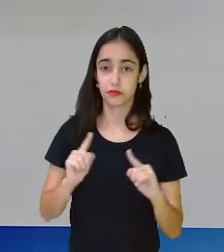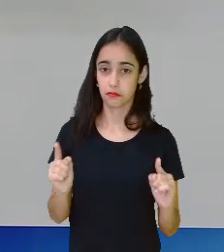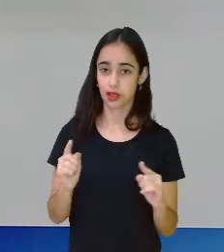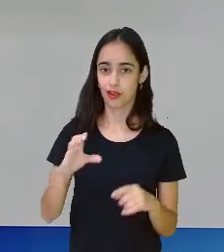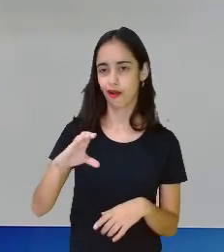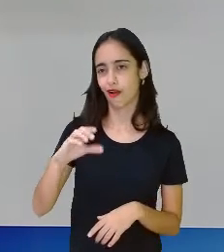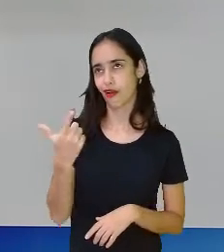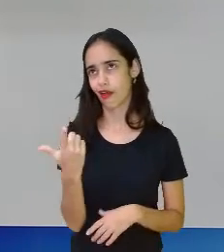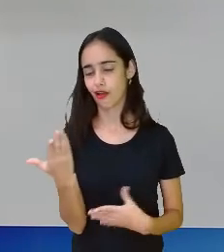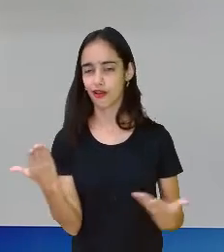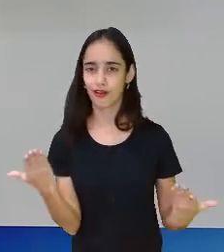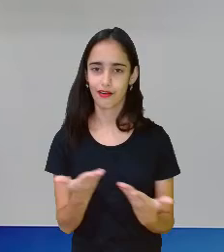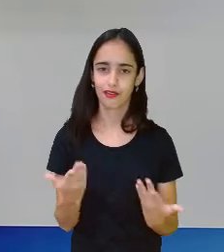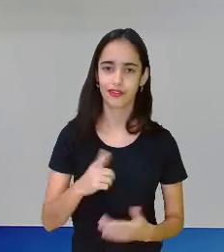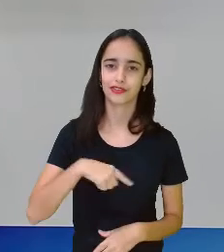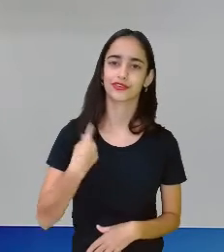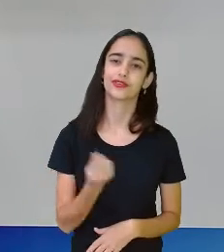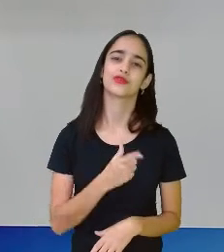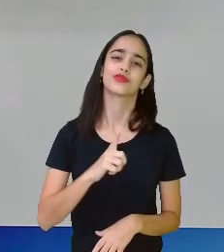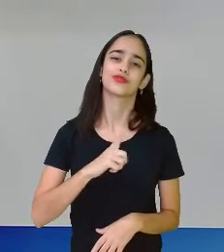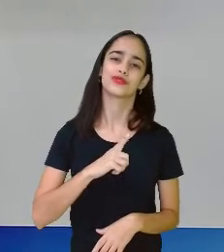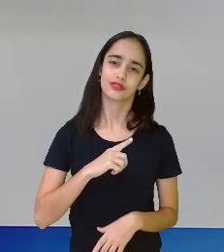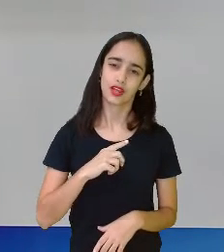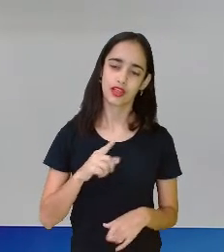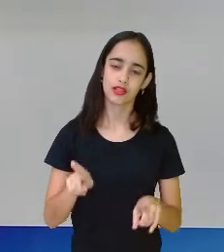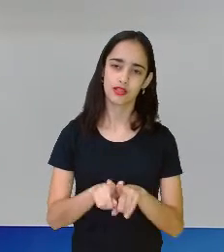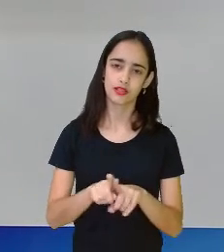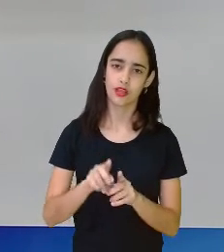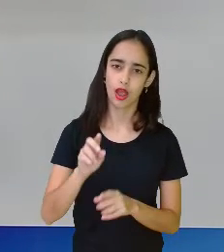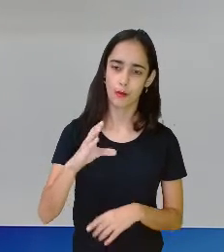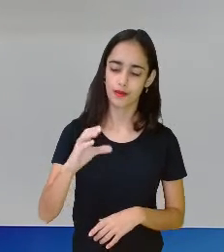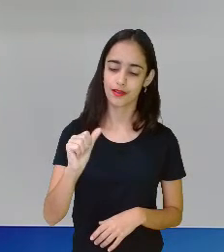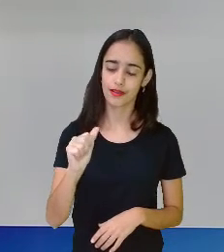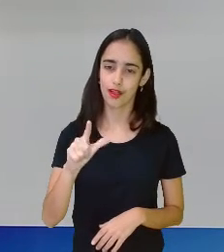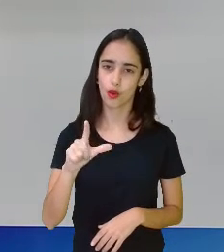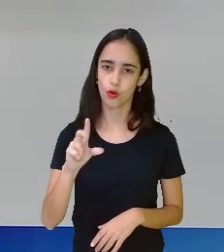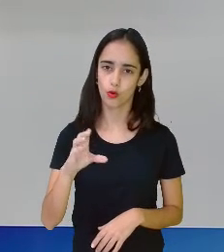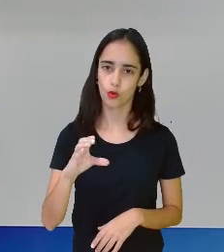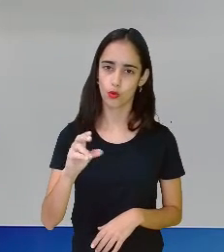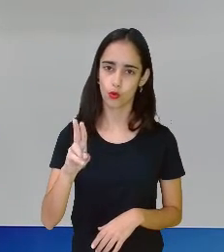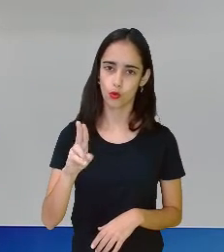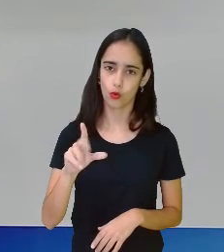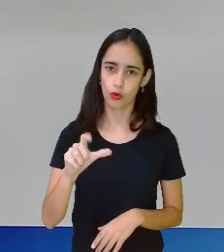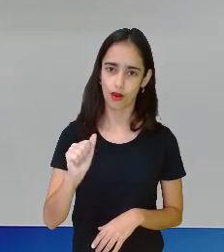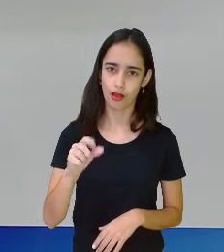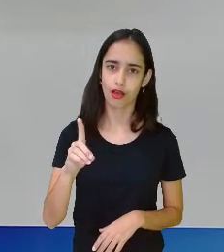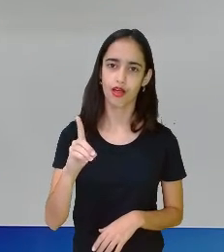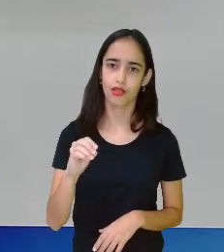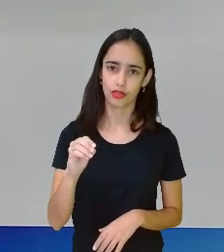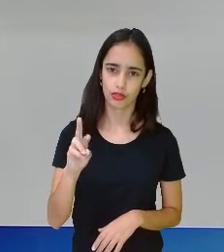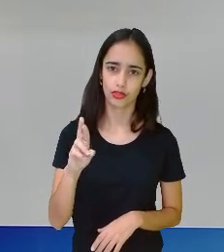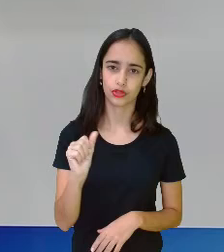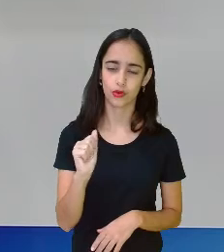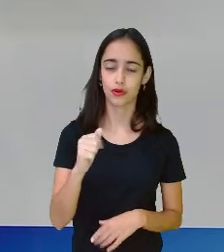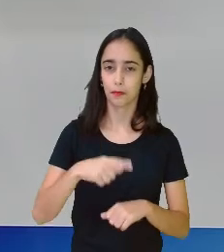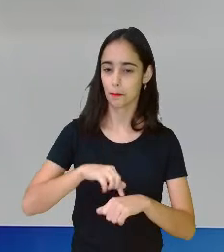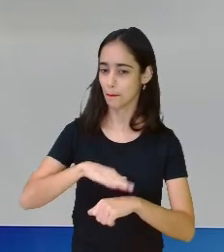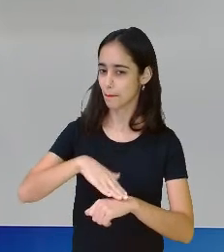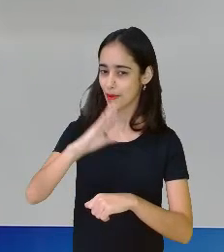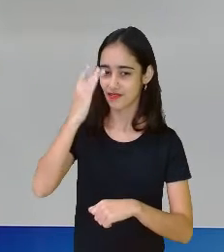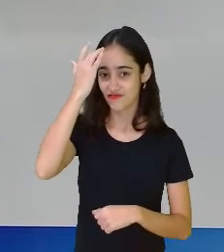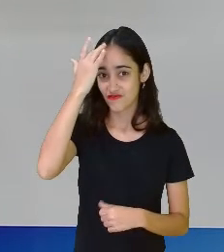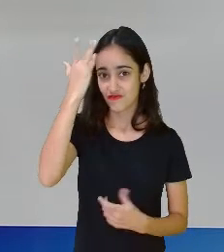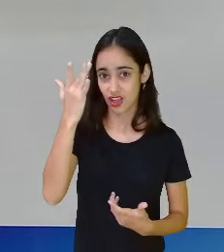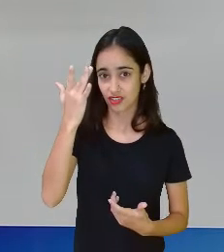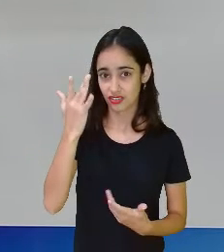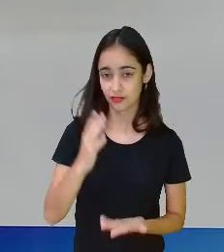calculadora que nos ajuda a resolver com mais facilidade. Então, professora, não sei para que a senhora está dando essa aula. Eu estou dando essa aula